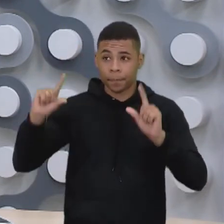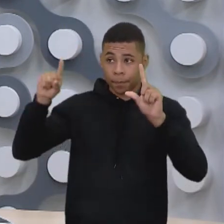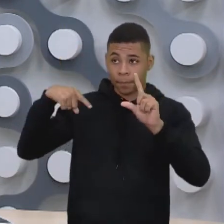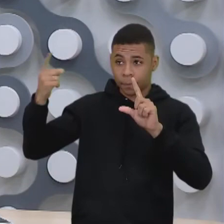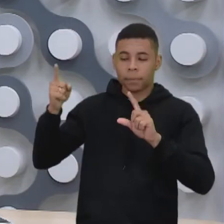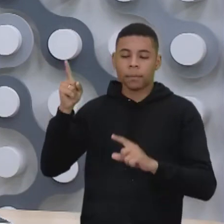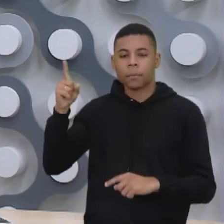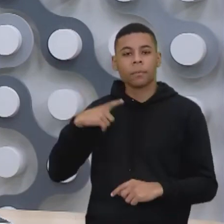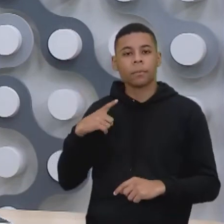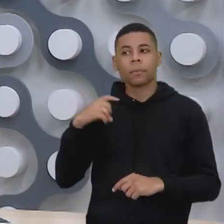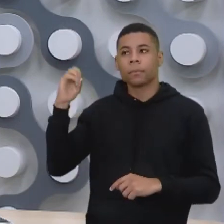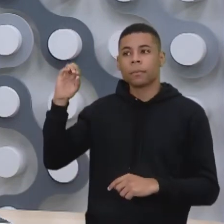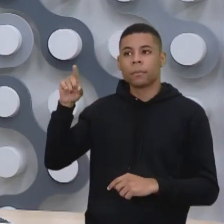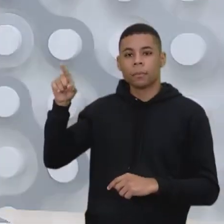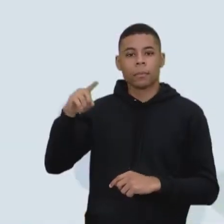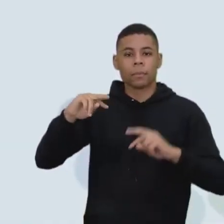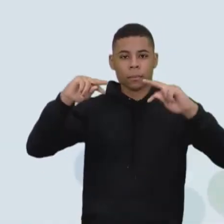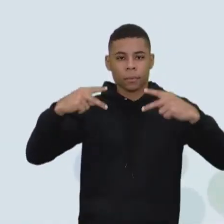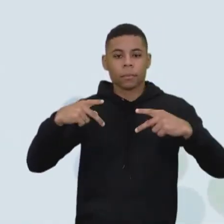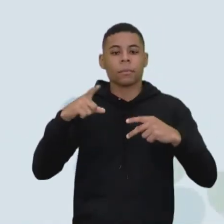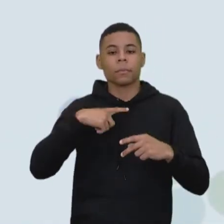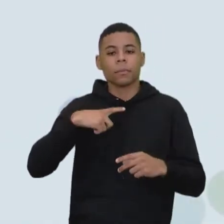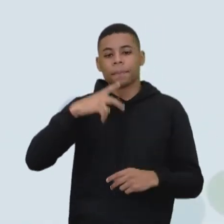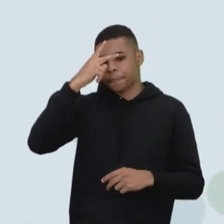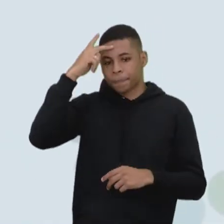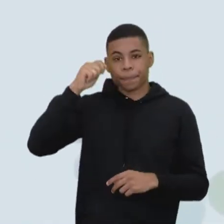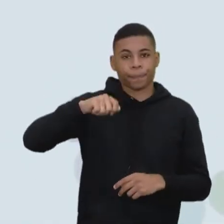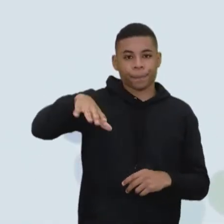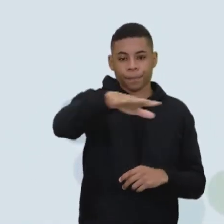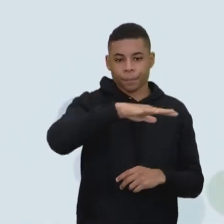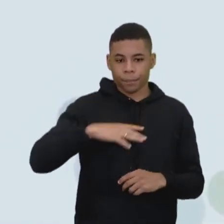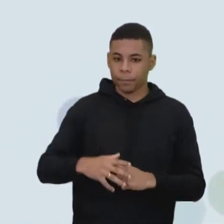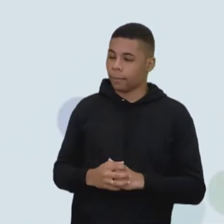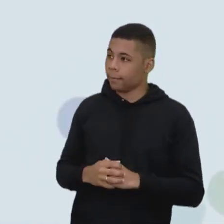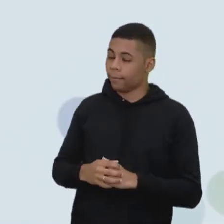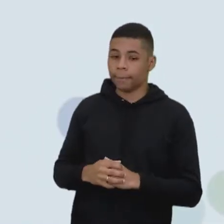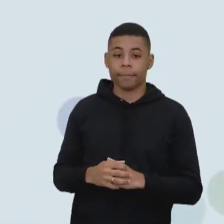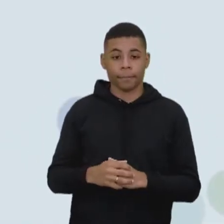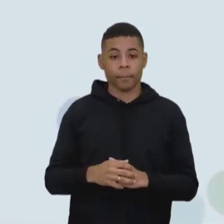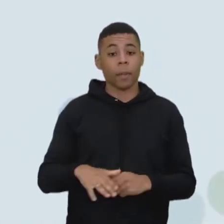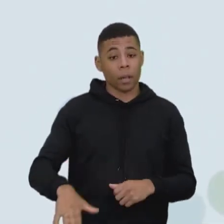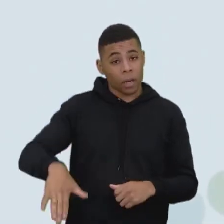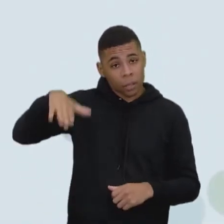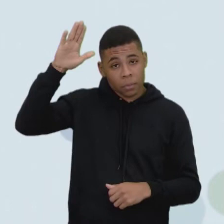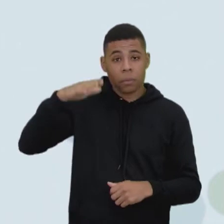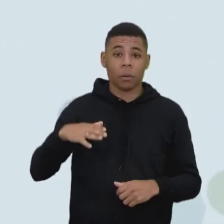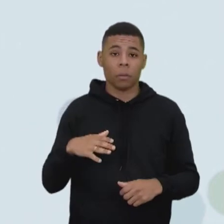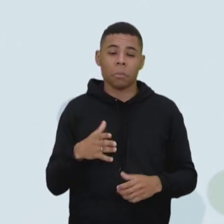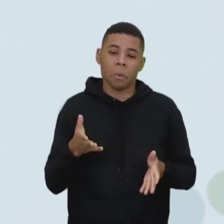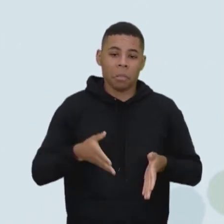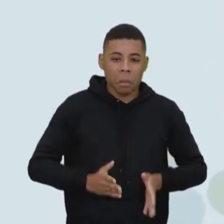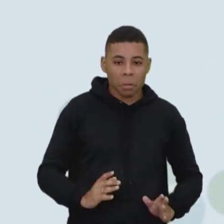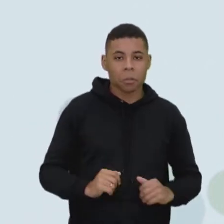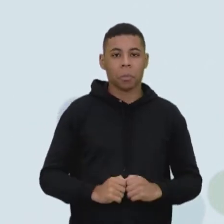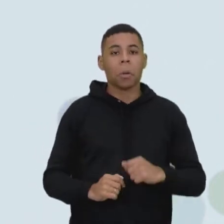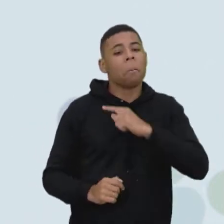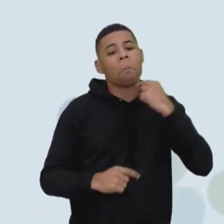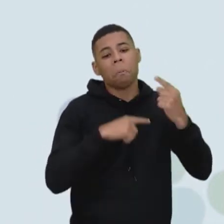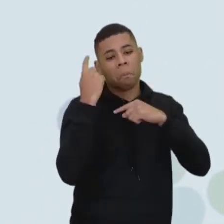para vocês um link, né, de população, crescimento, nascimento e mortes. Eu vou mostrar aqui para vocês